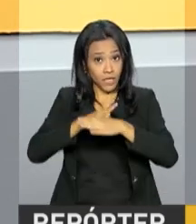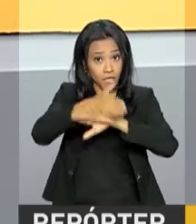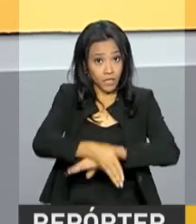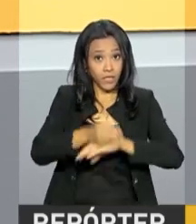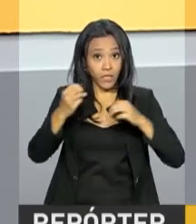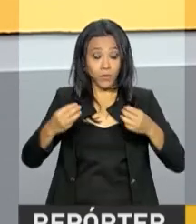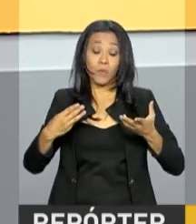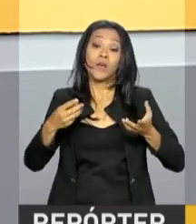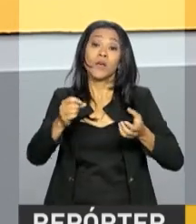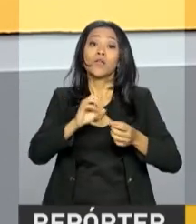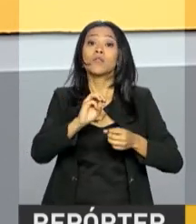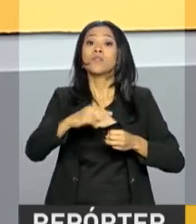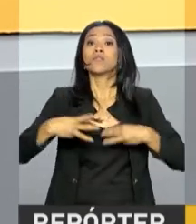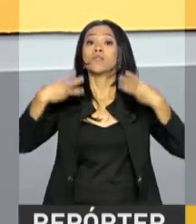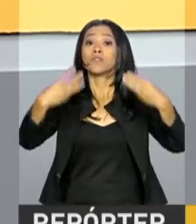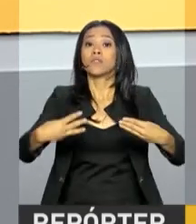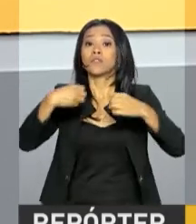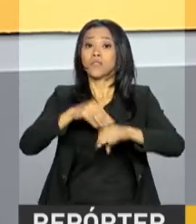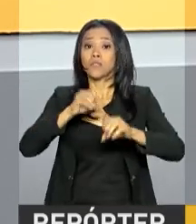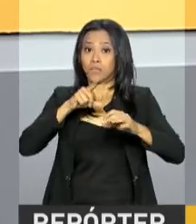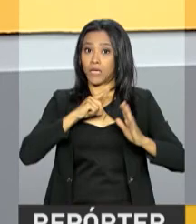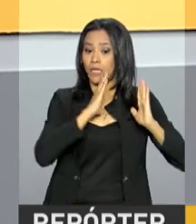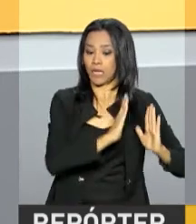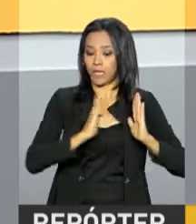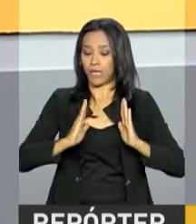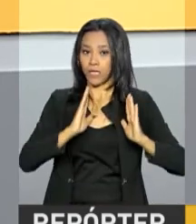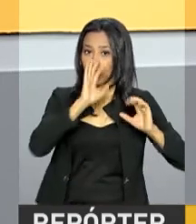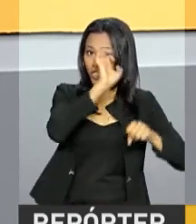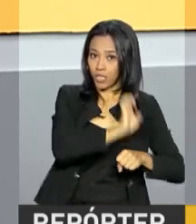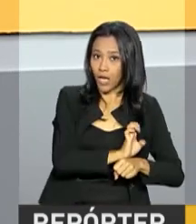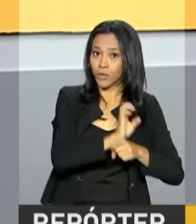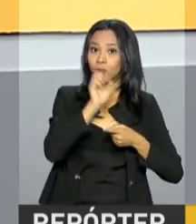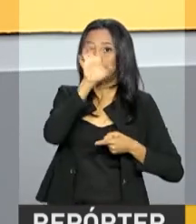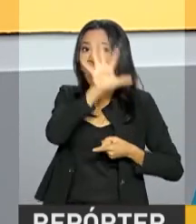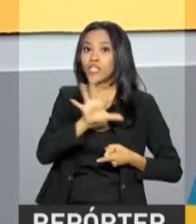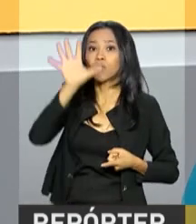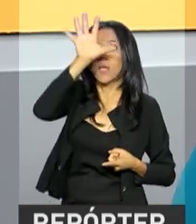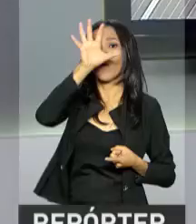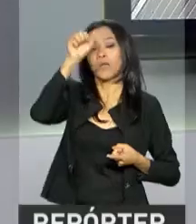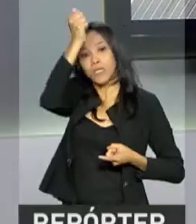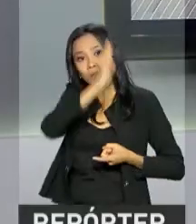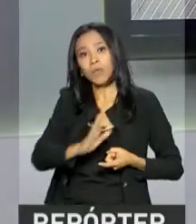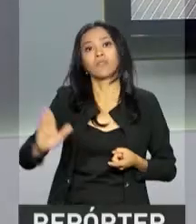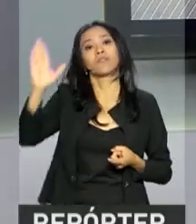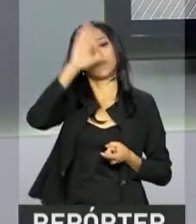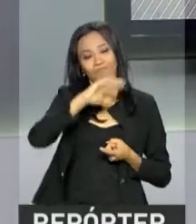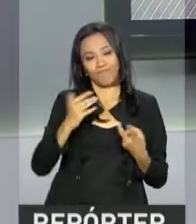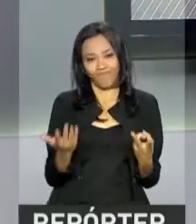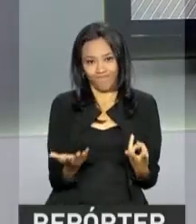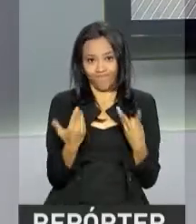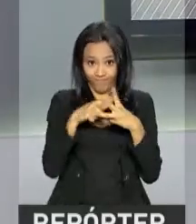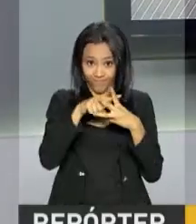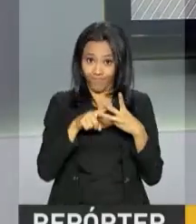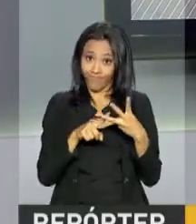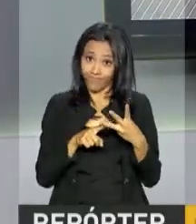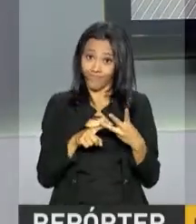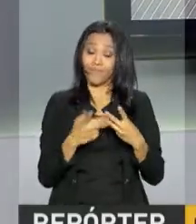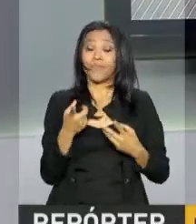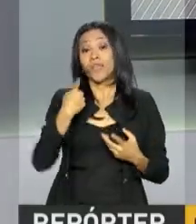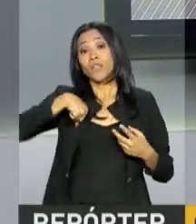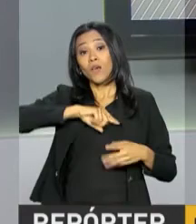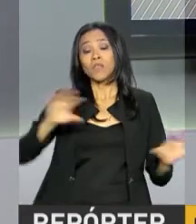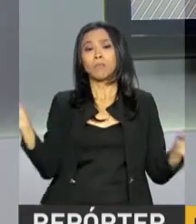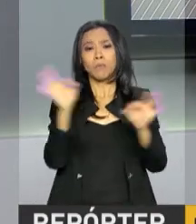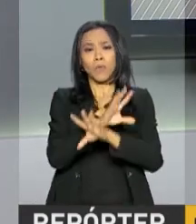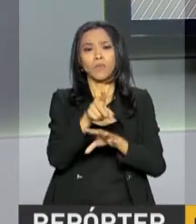o prêmio é dividido nas etapas estadual regional e nacional e nós ficamos por aqui você pode rever